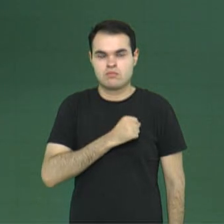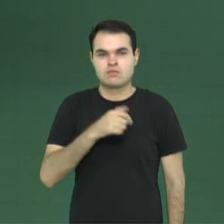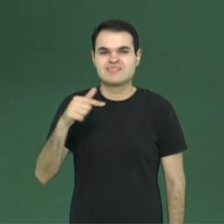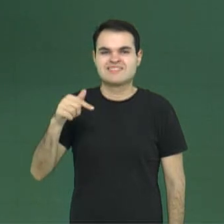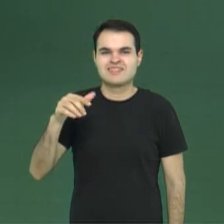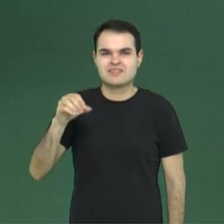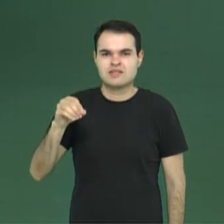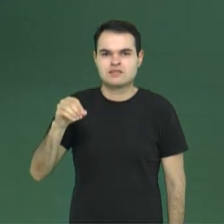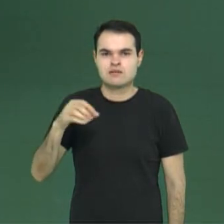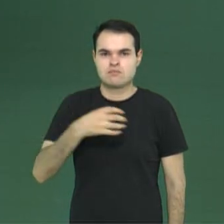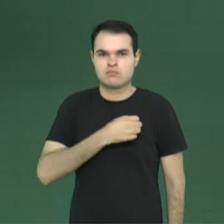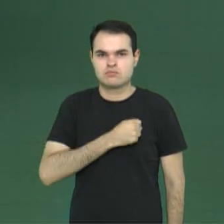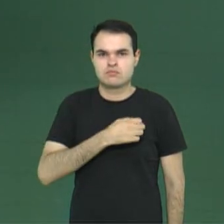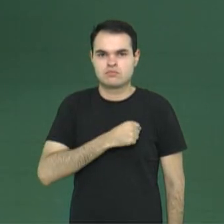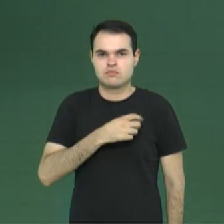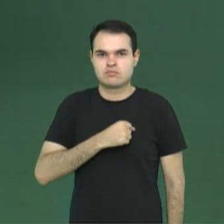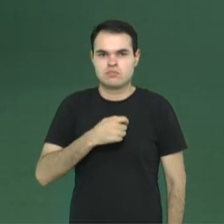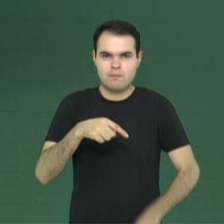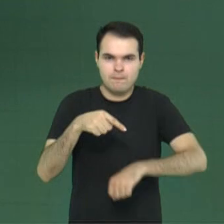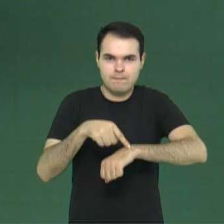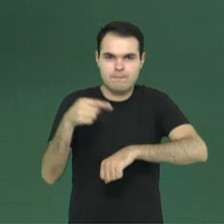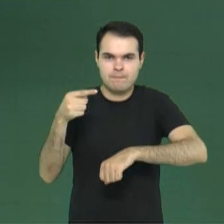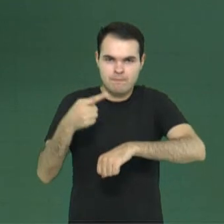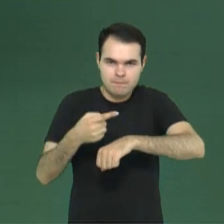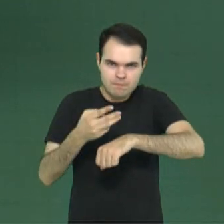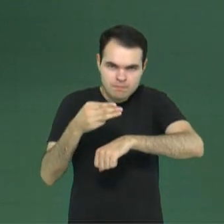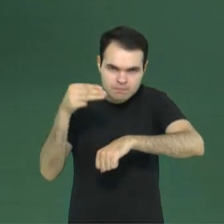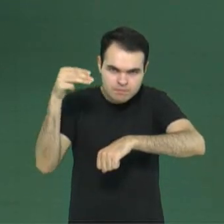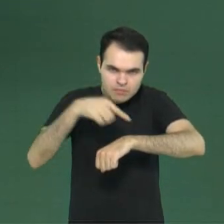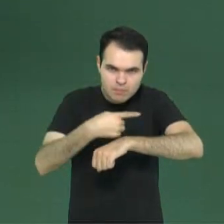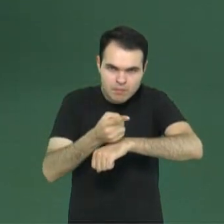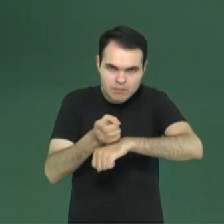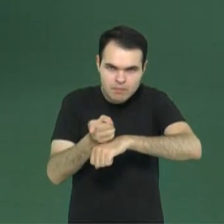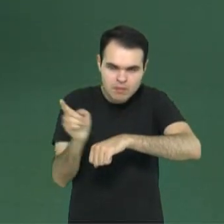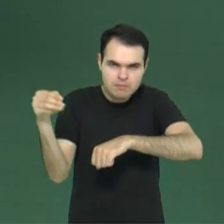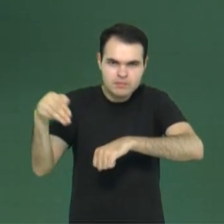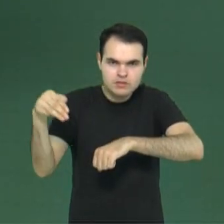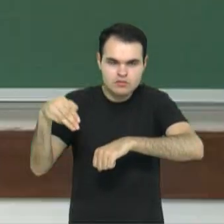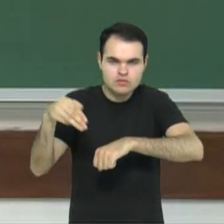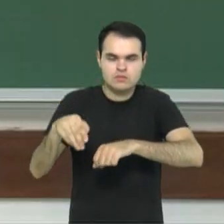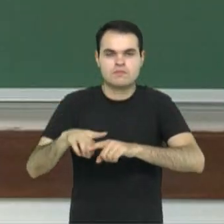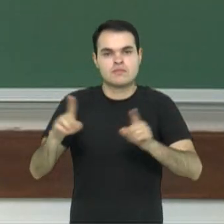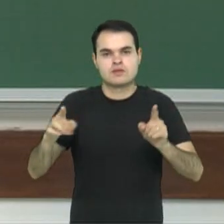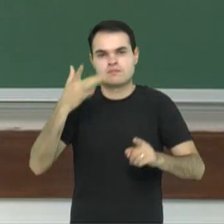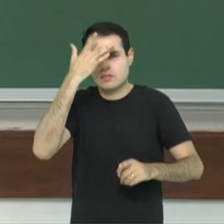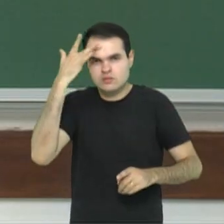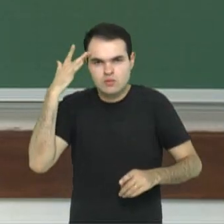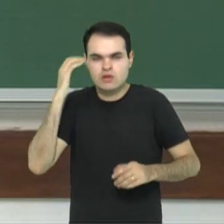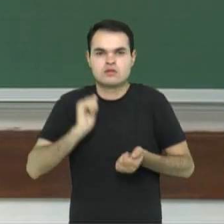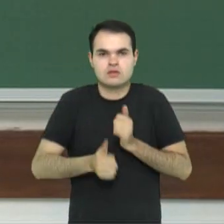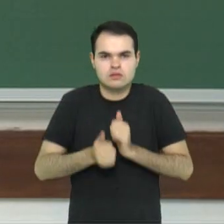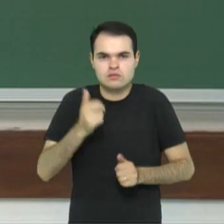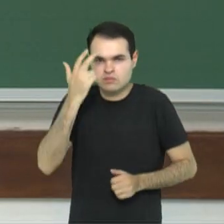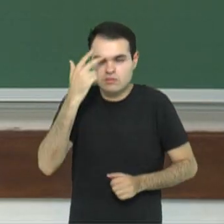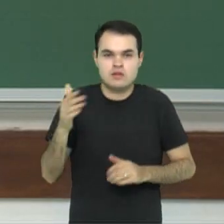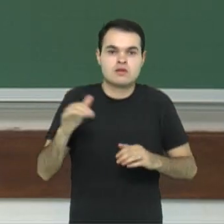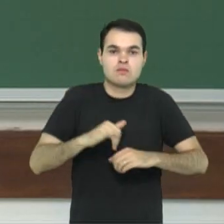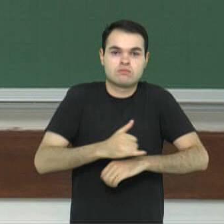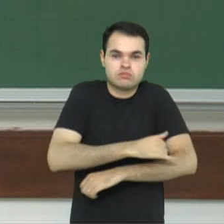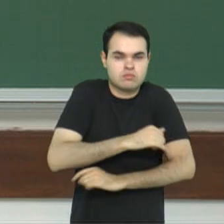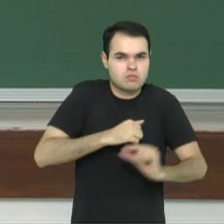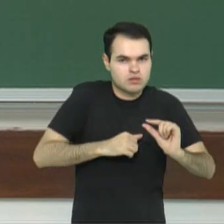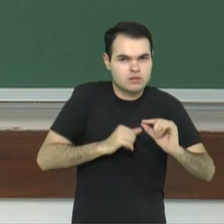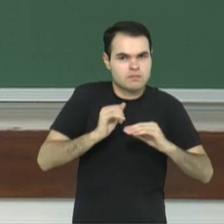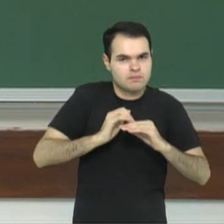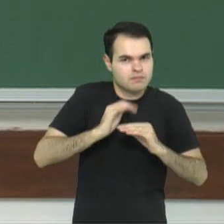repouso. Atletas podem ter batimentos cardíacos um pouco menores e pessoas obesas, como o professor que vos fala aqui, têm batimentos cardíacos um